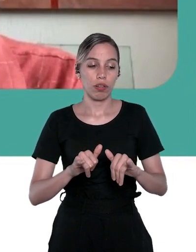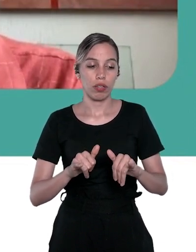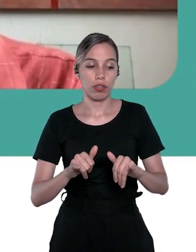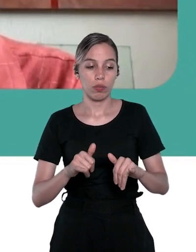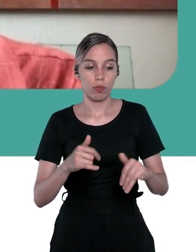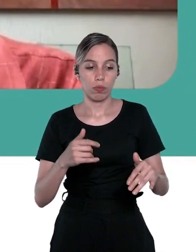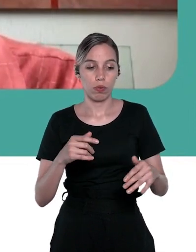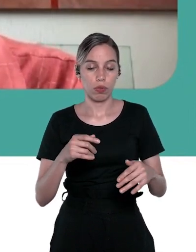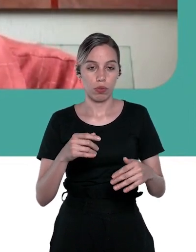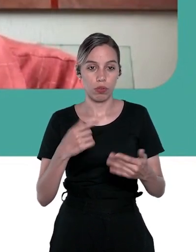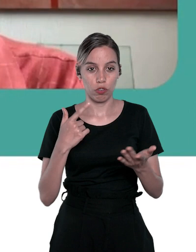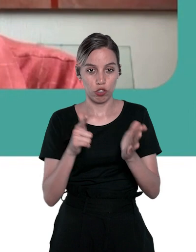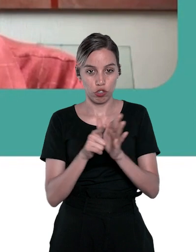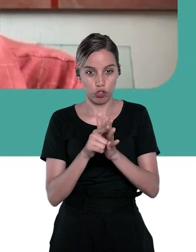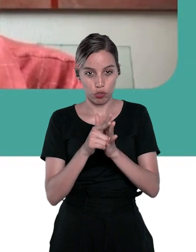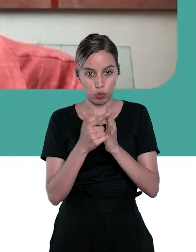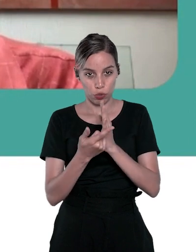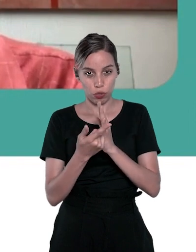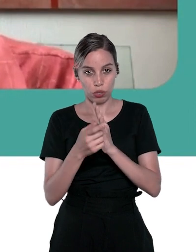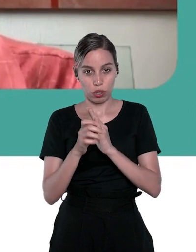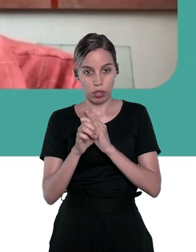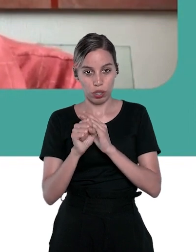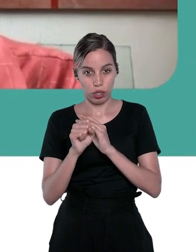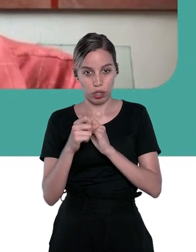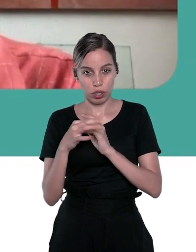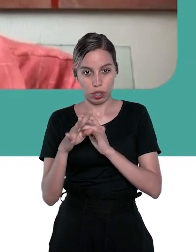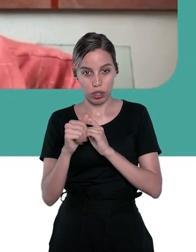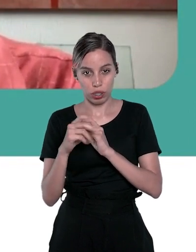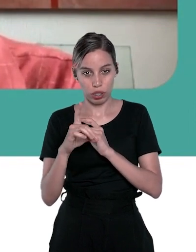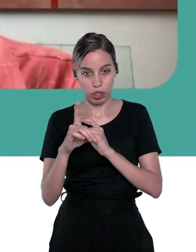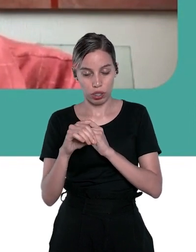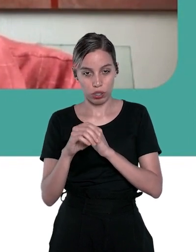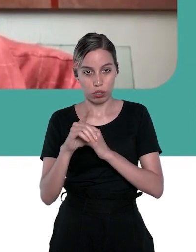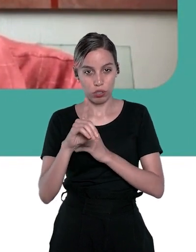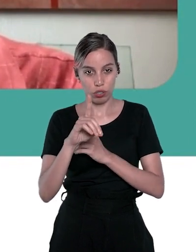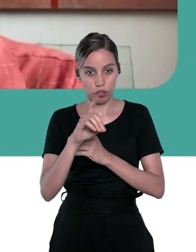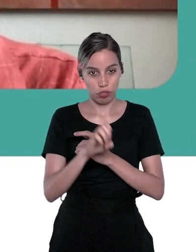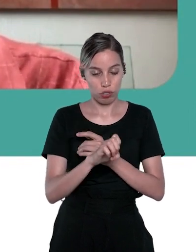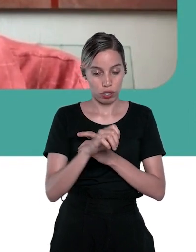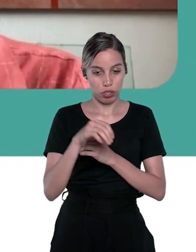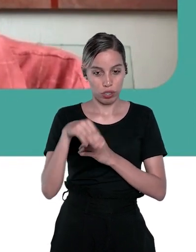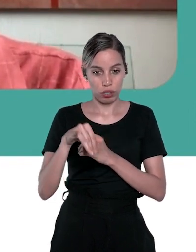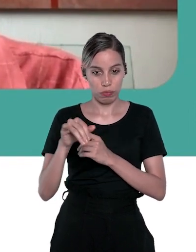No Caderno Pensar do Estado de Minas e no Suplemento Literário de Minas